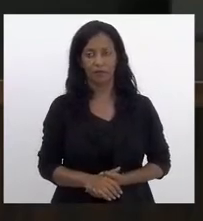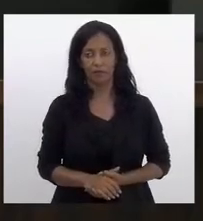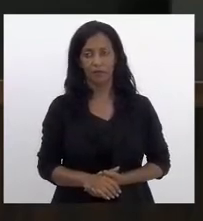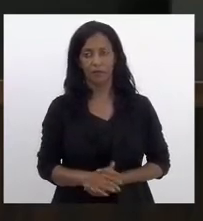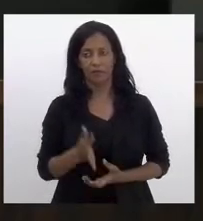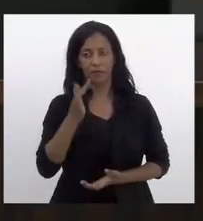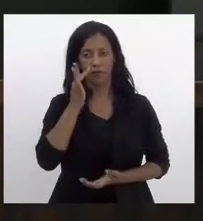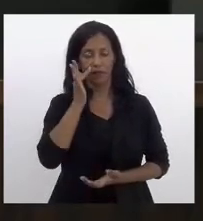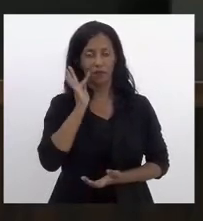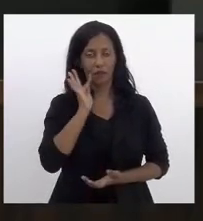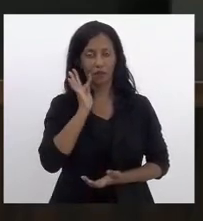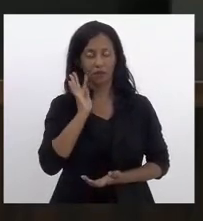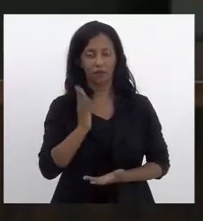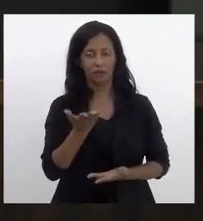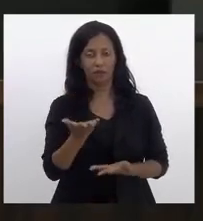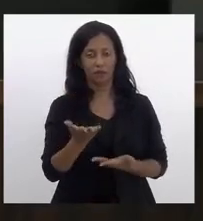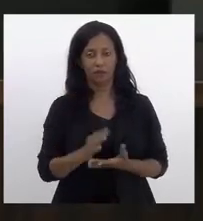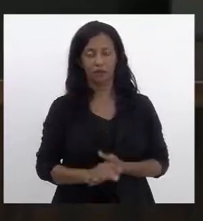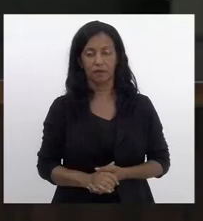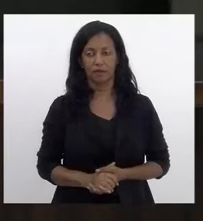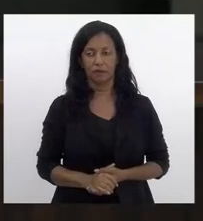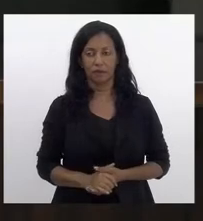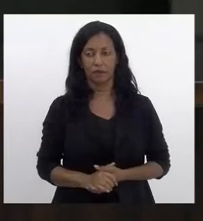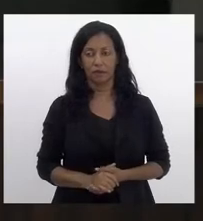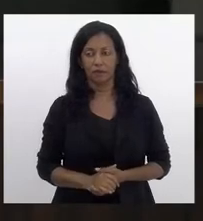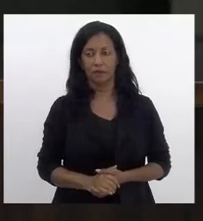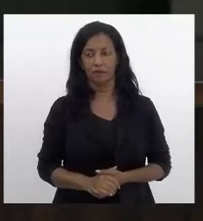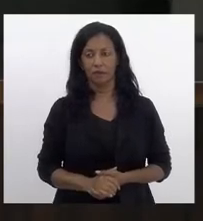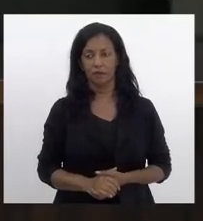Deputado Flávio Serafini.